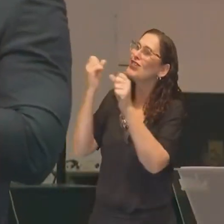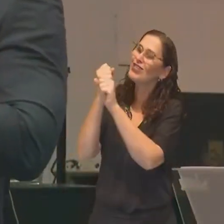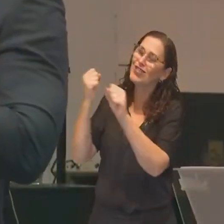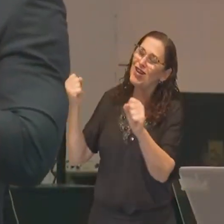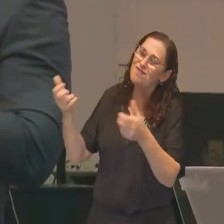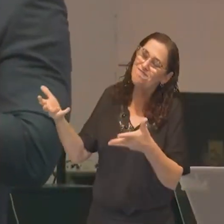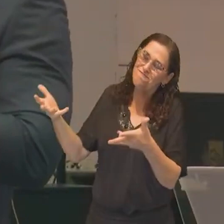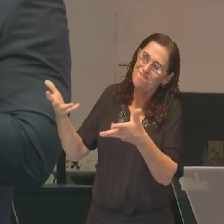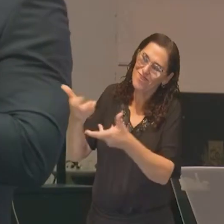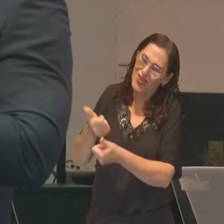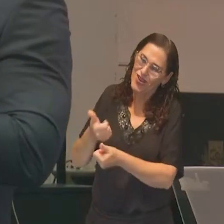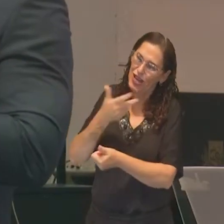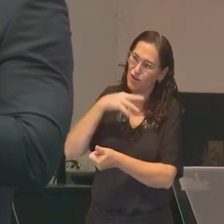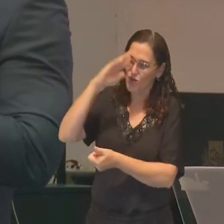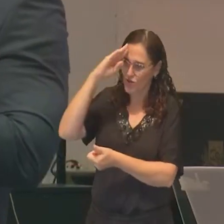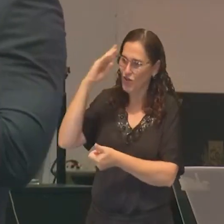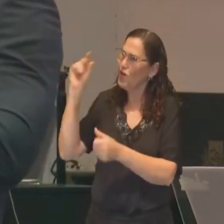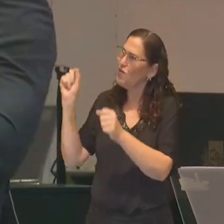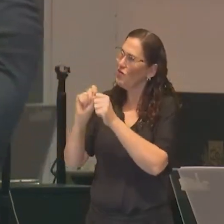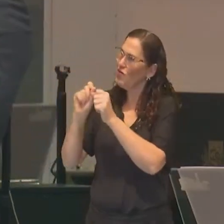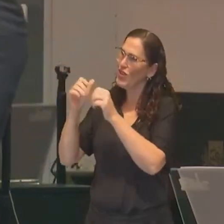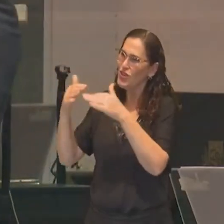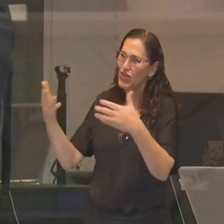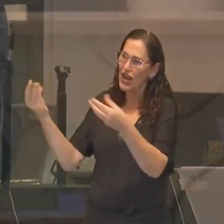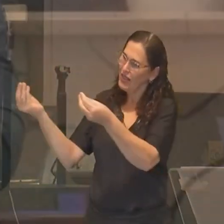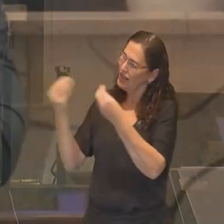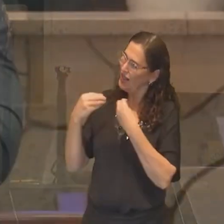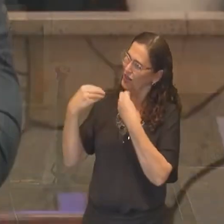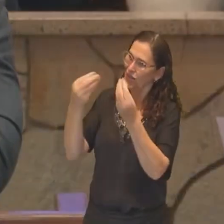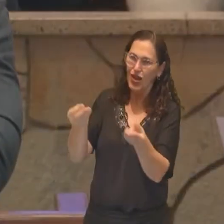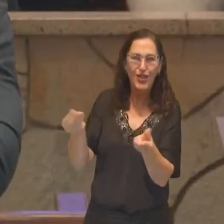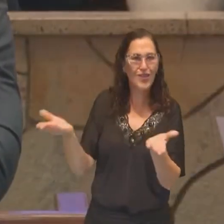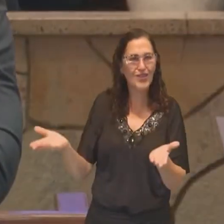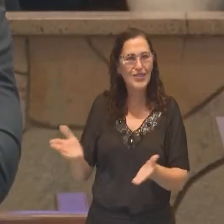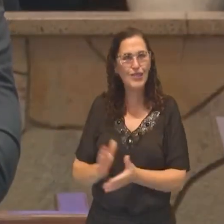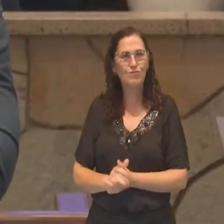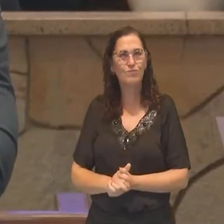e maravilhosas que o Senhor tem feito, e tem nos concedido e tem nos